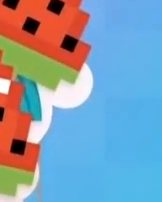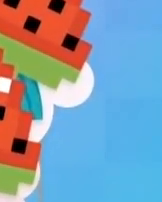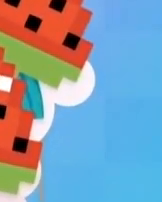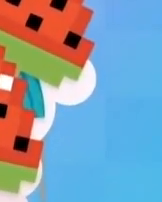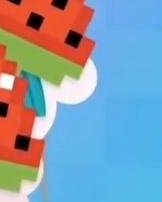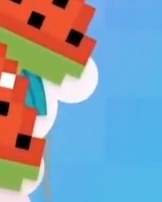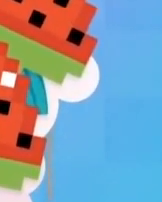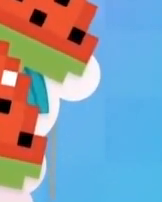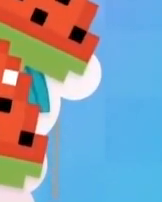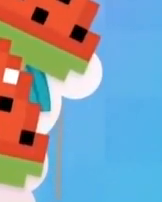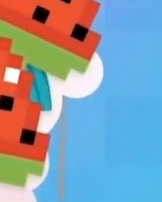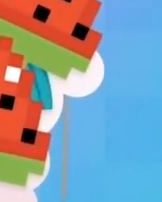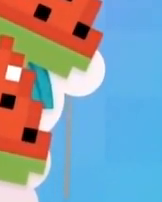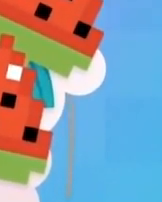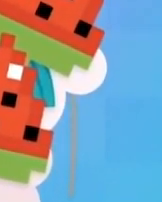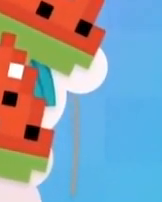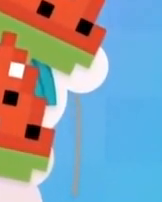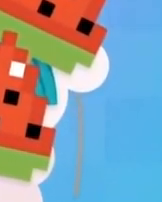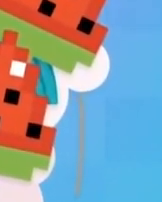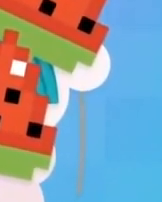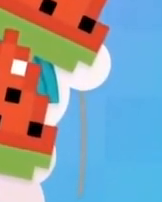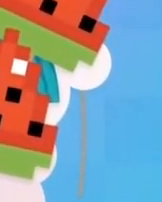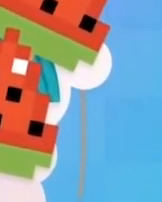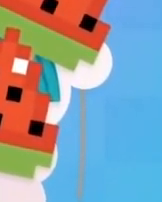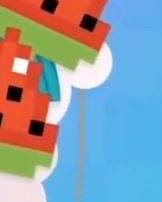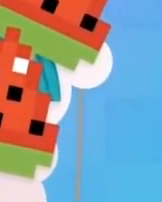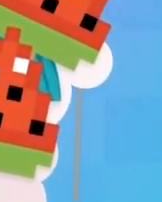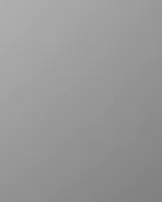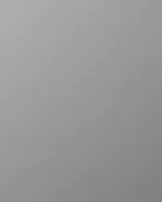Feliz aniversário.